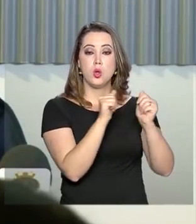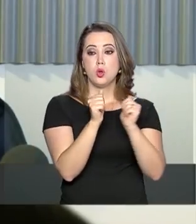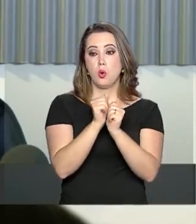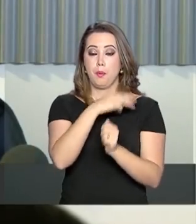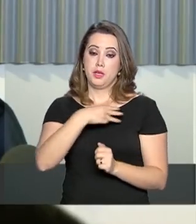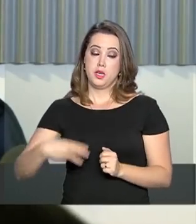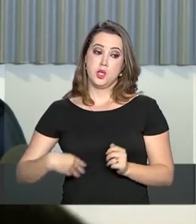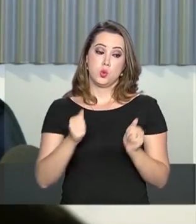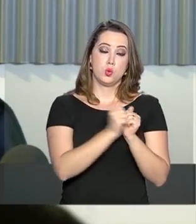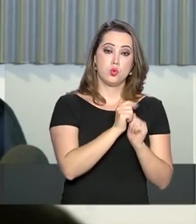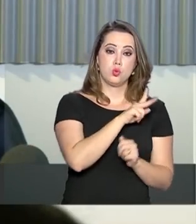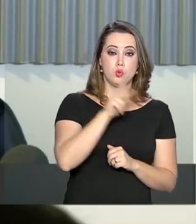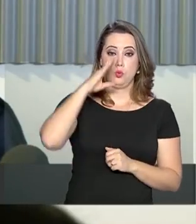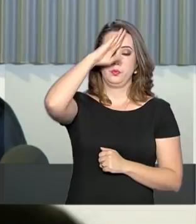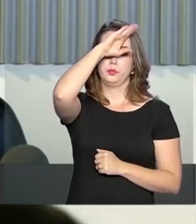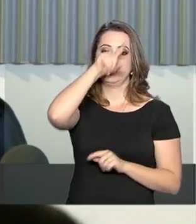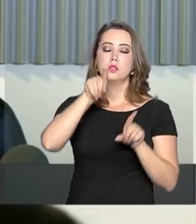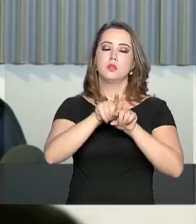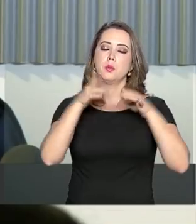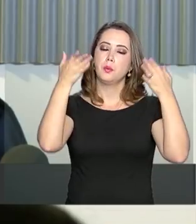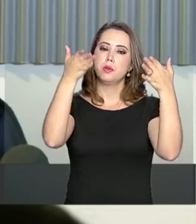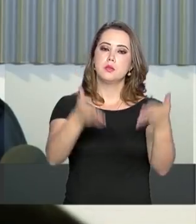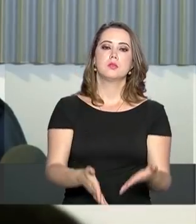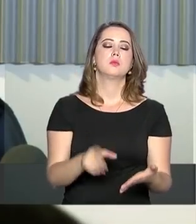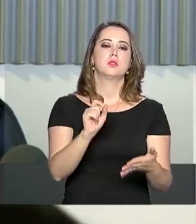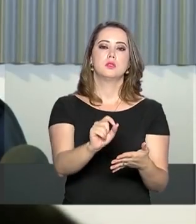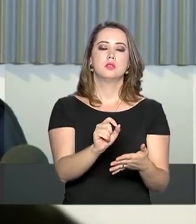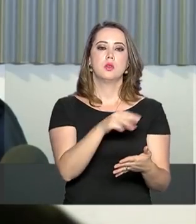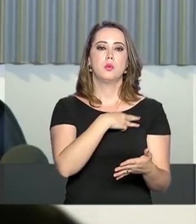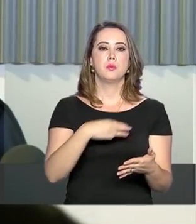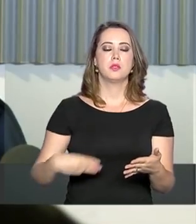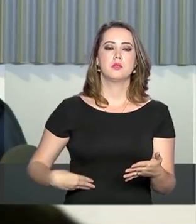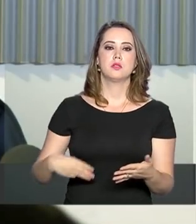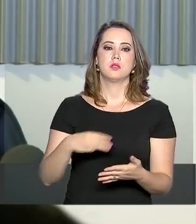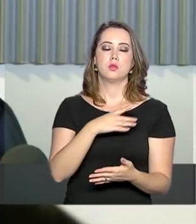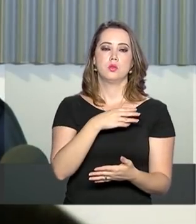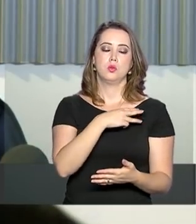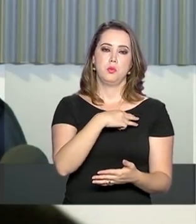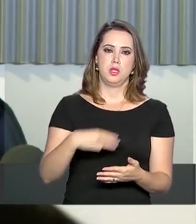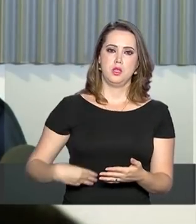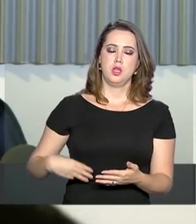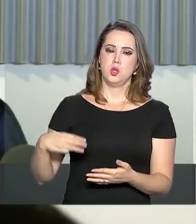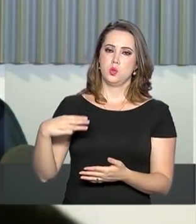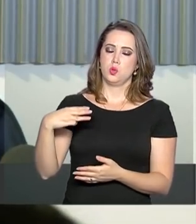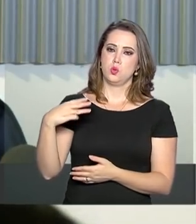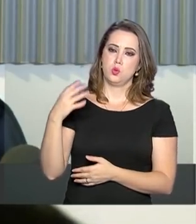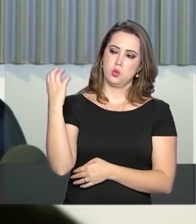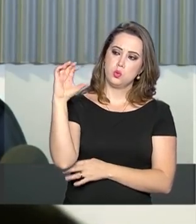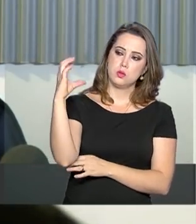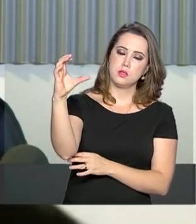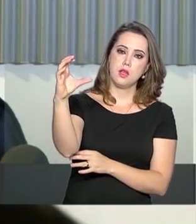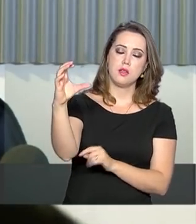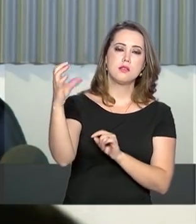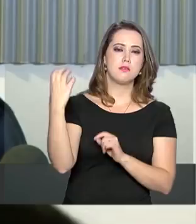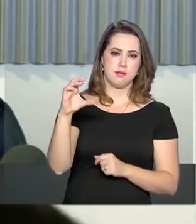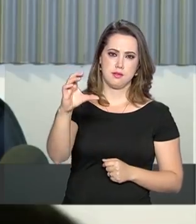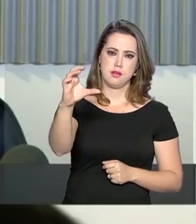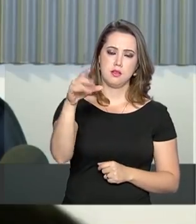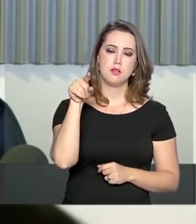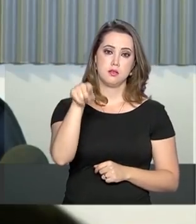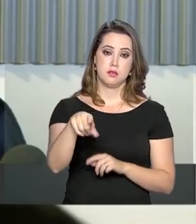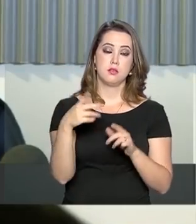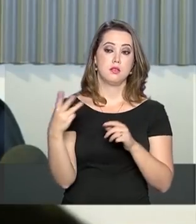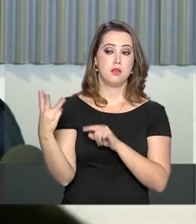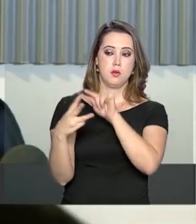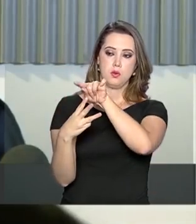e, possivelmente, com a participação do ministro Marcos Pontes, também que participará de Rio Sun diretamente.